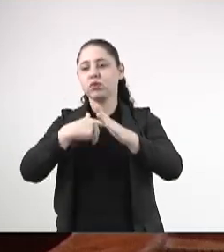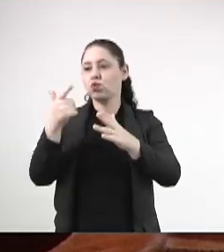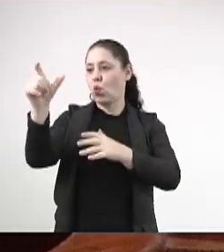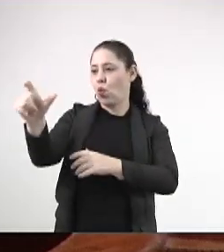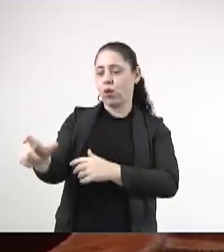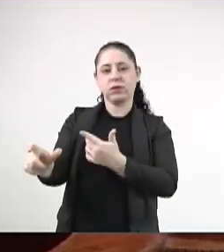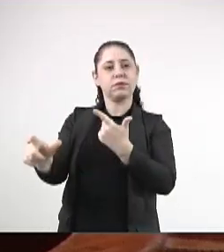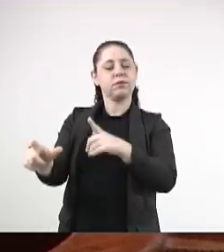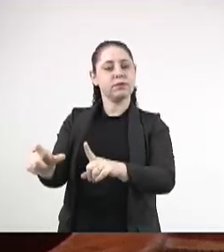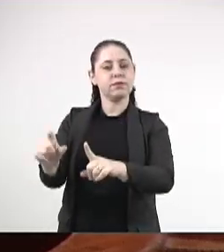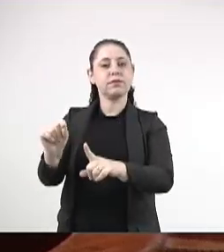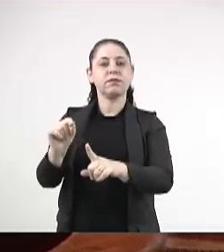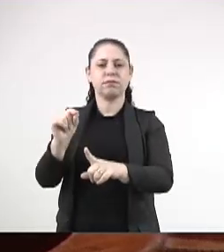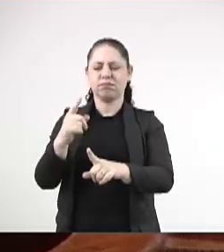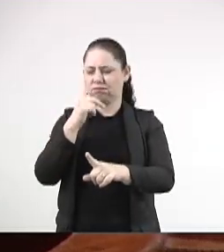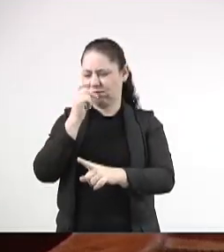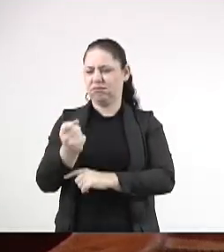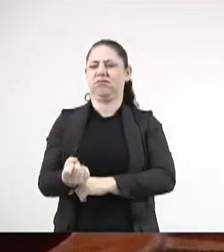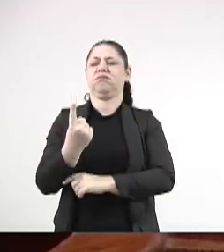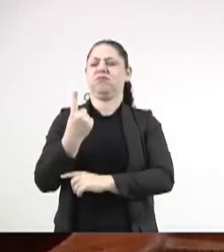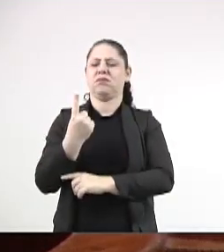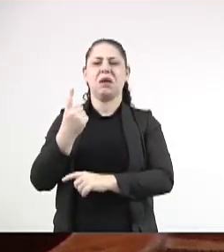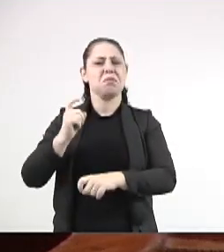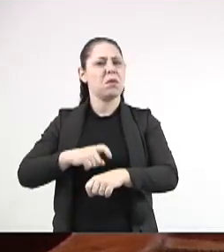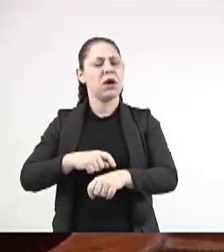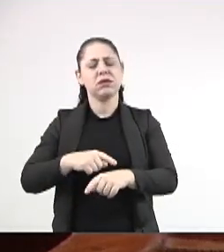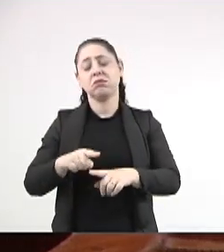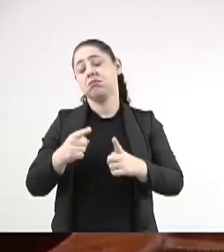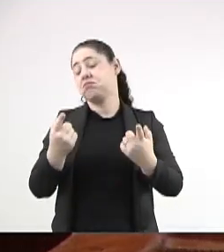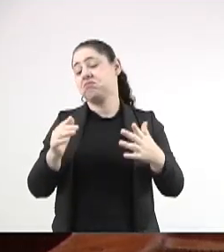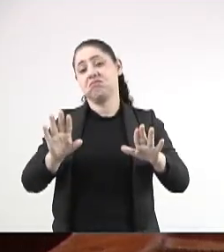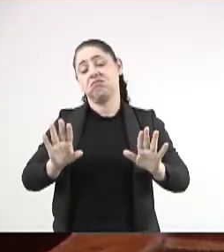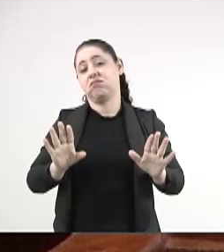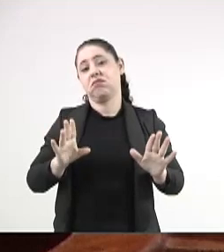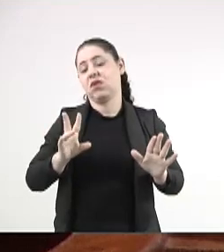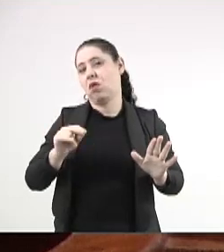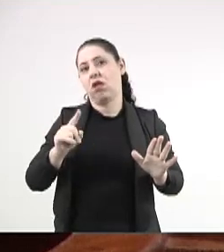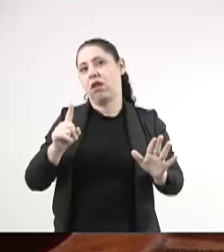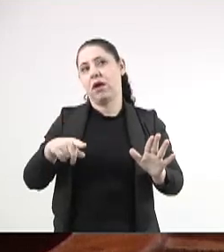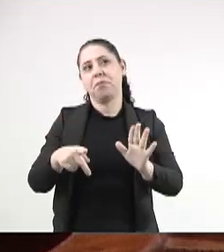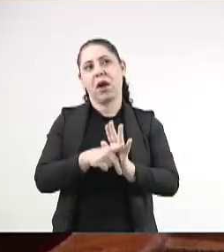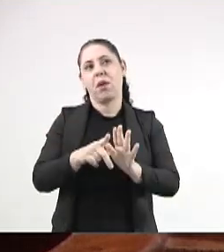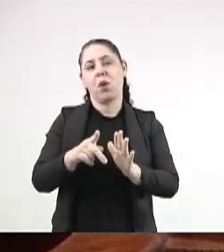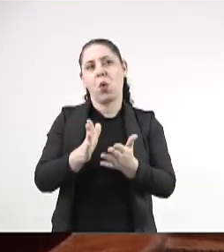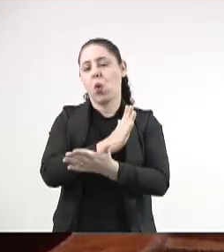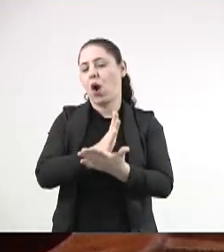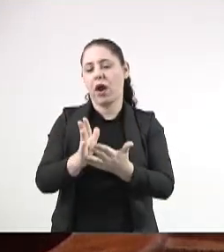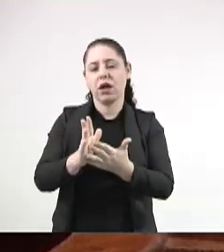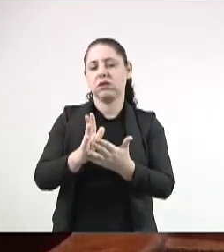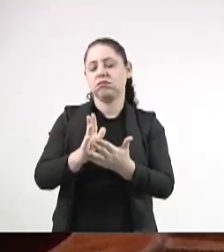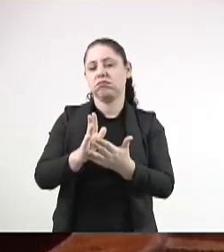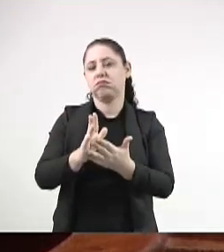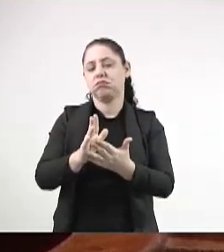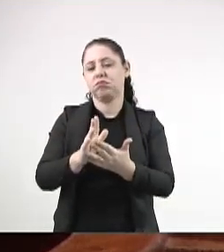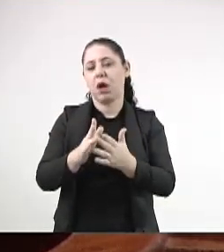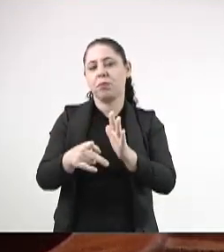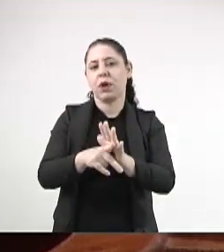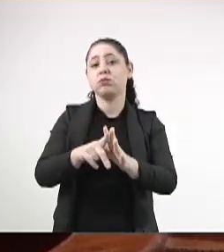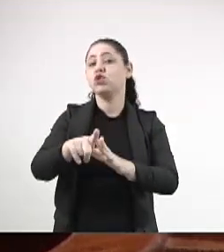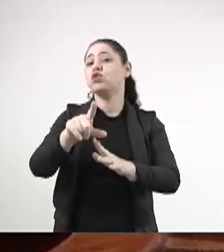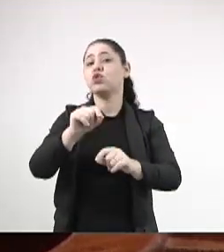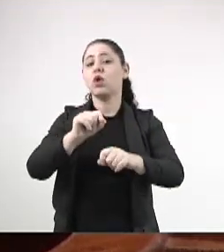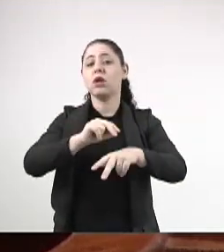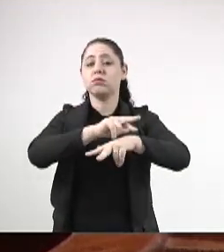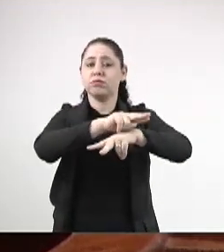alheia. Algo bastante estranho para aquele momento, mas não era também sobre qualquer sexualidade. Era